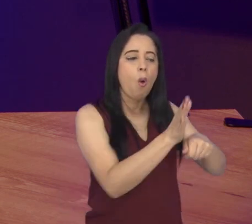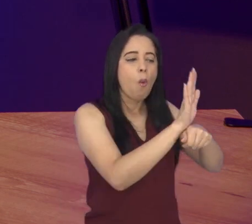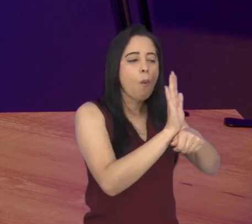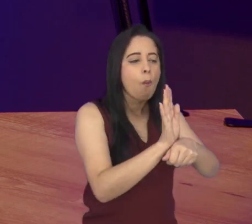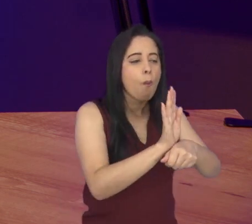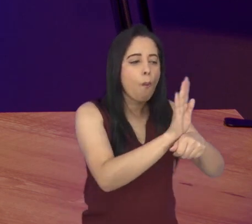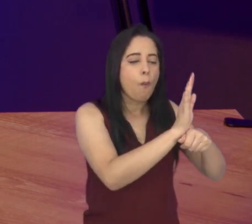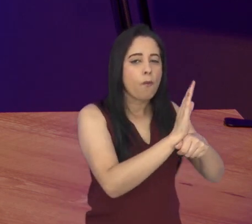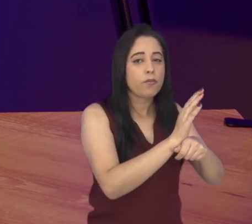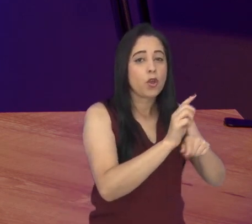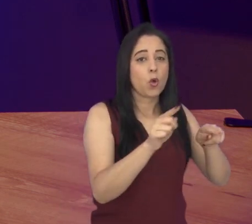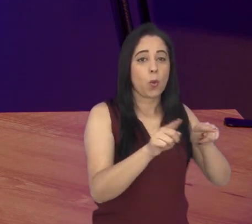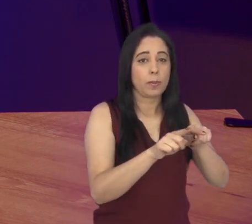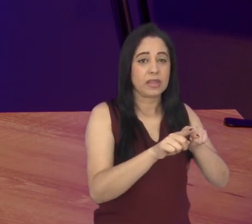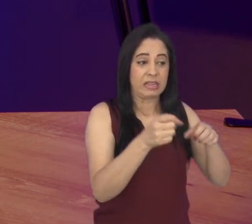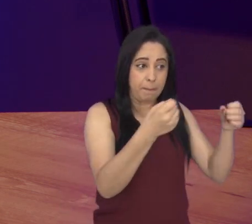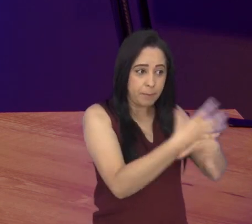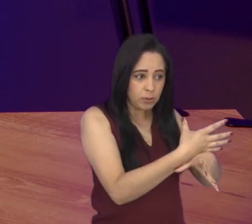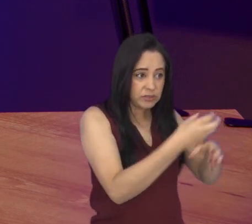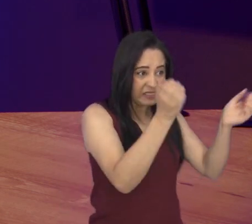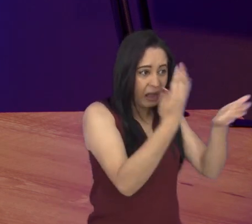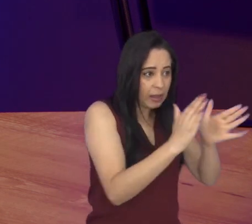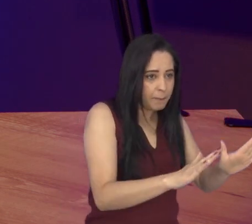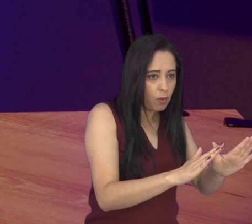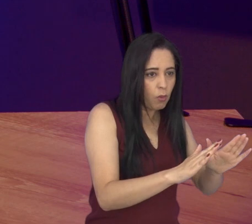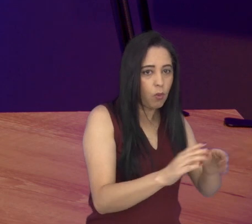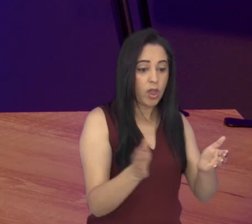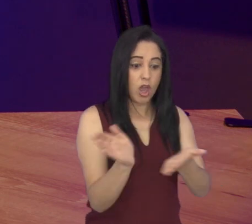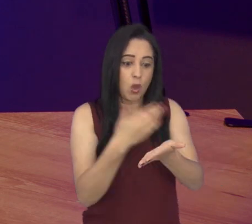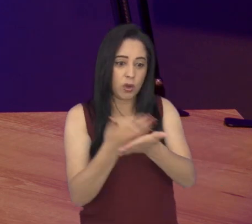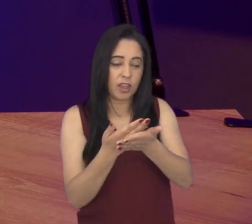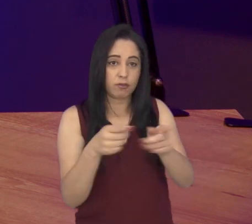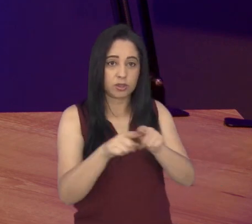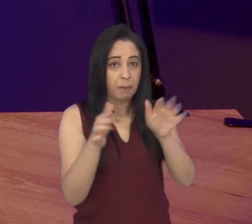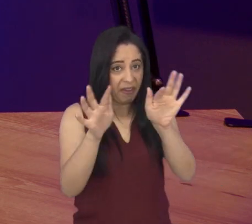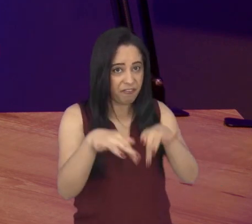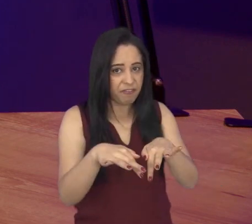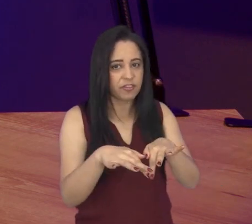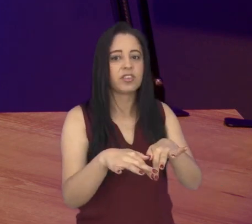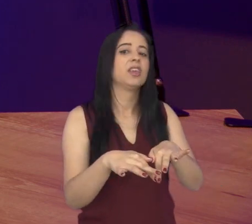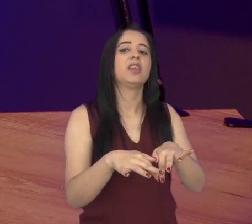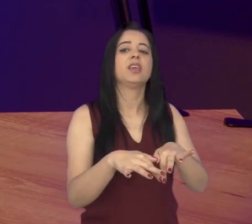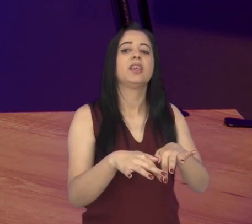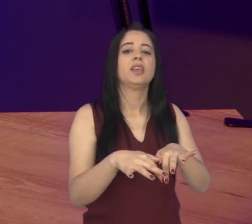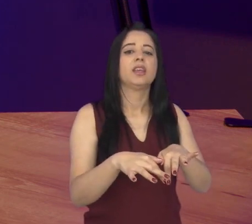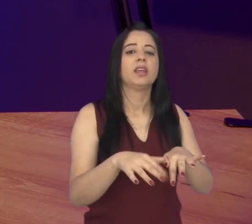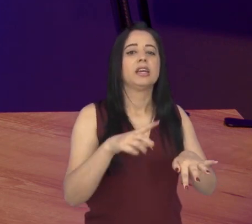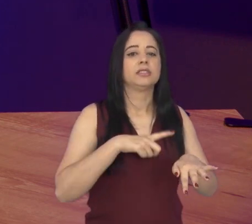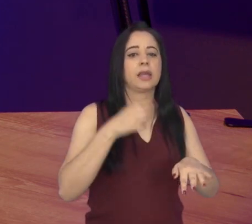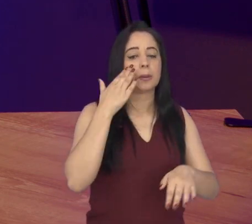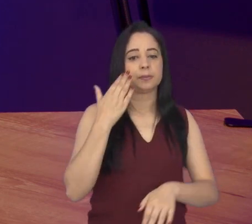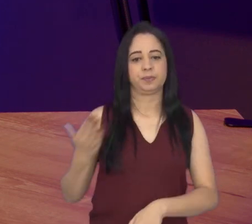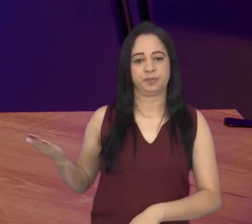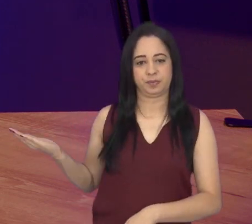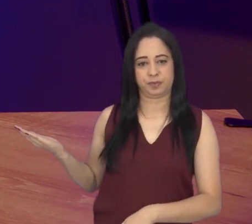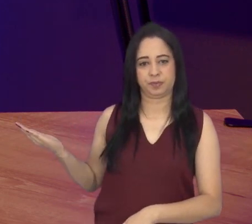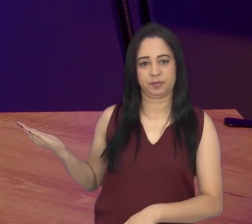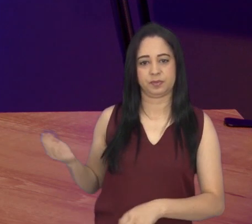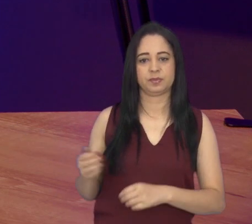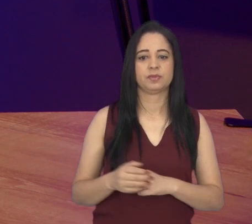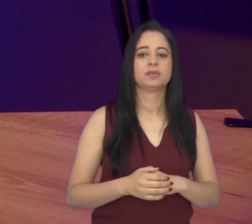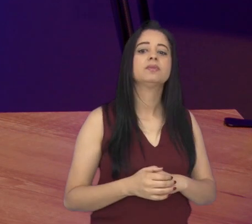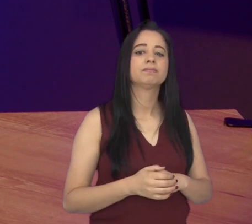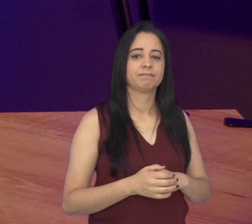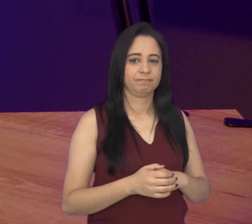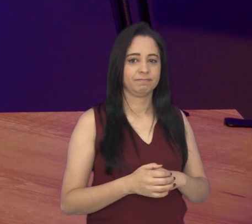que a saga dos filmes, né, e dos livros terminou, na verdade a gente teve uns desdobramentos. Então a gente teve o